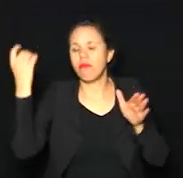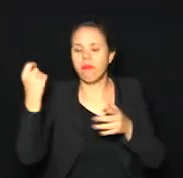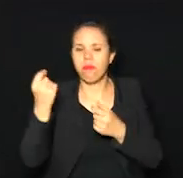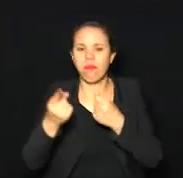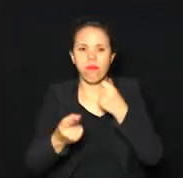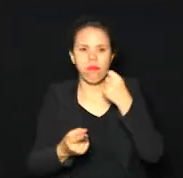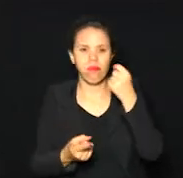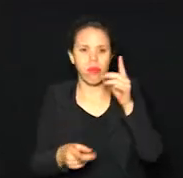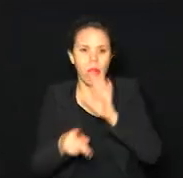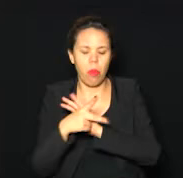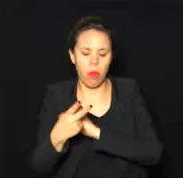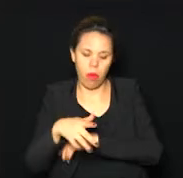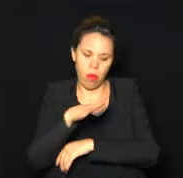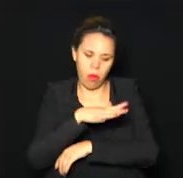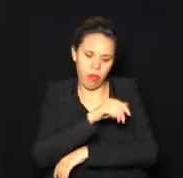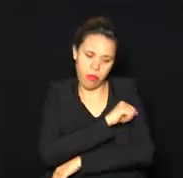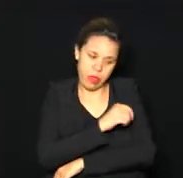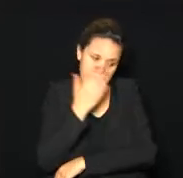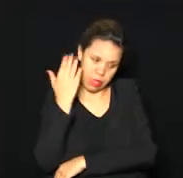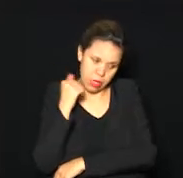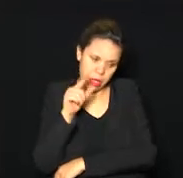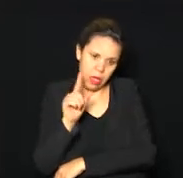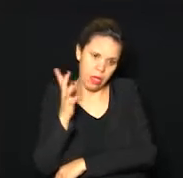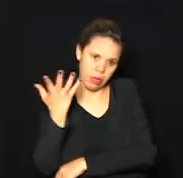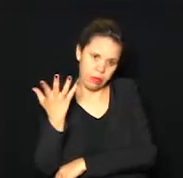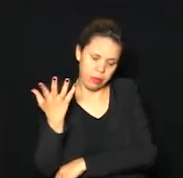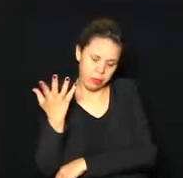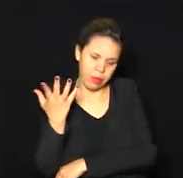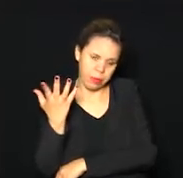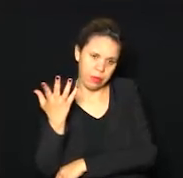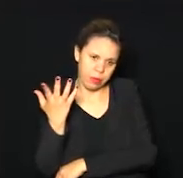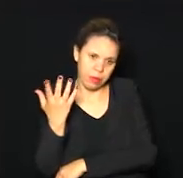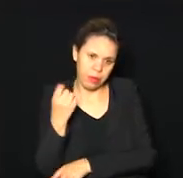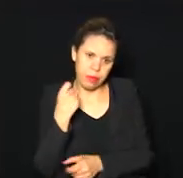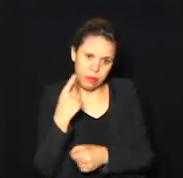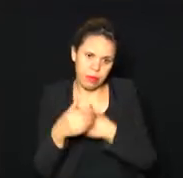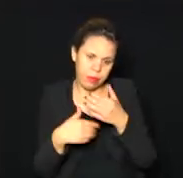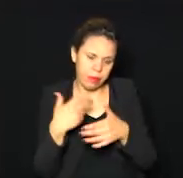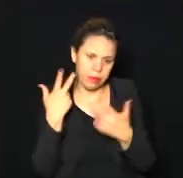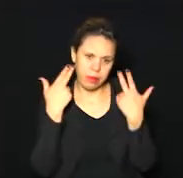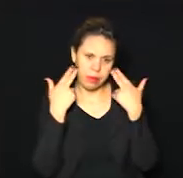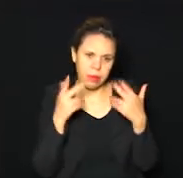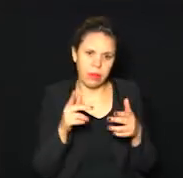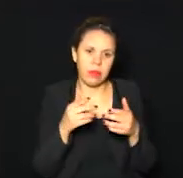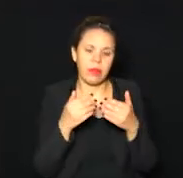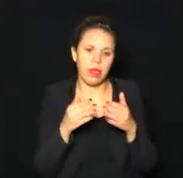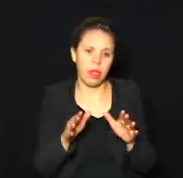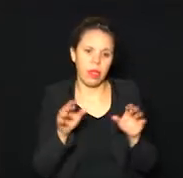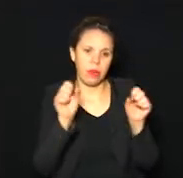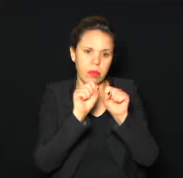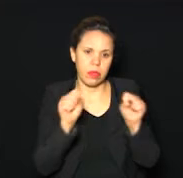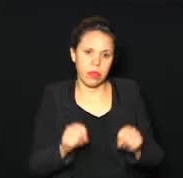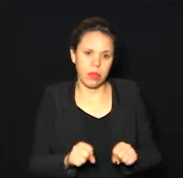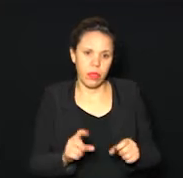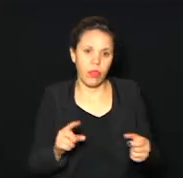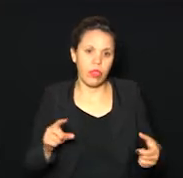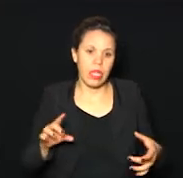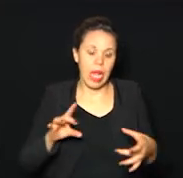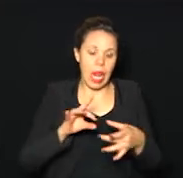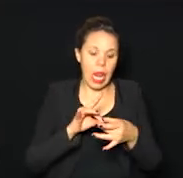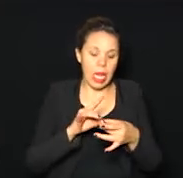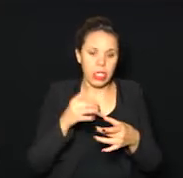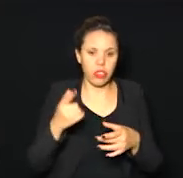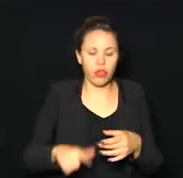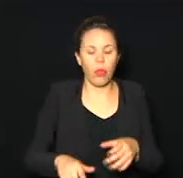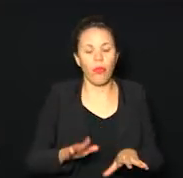da enfermagem sabe, acontece até com certa frequência. Abre o sistema, você reconecta. Então,